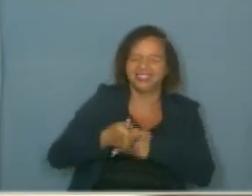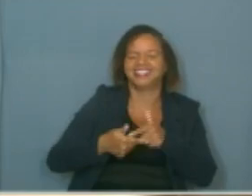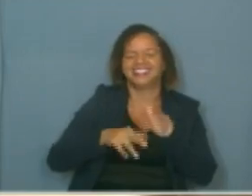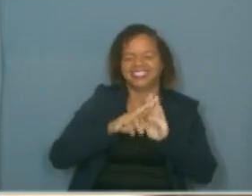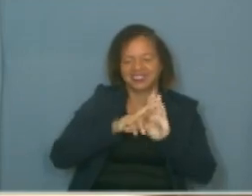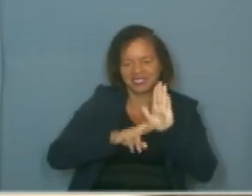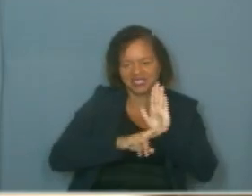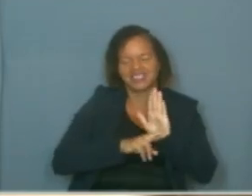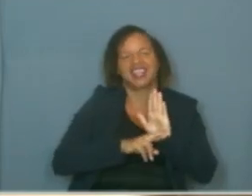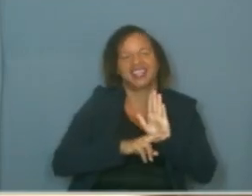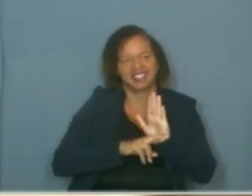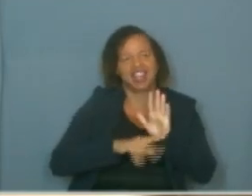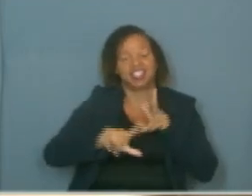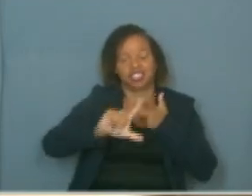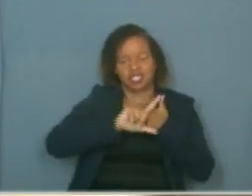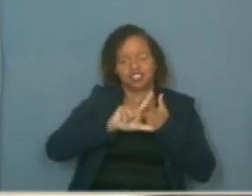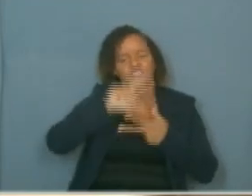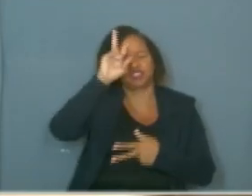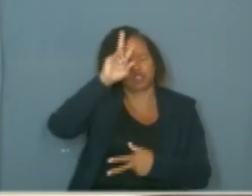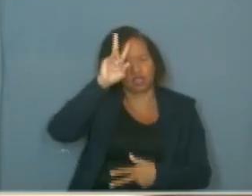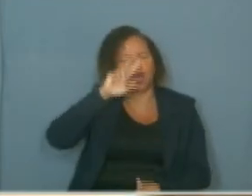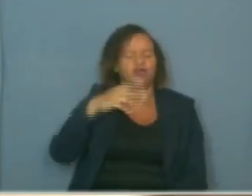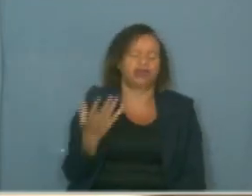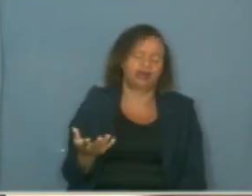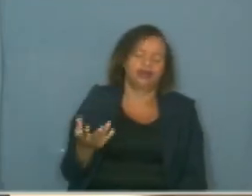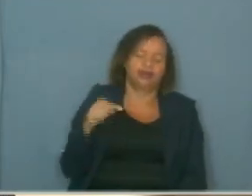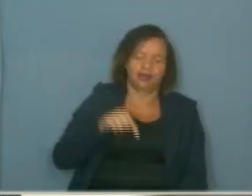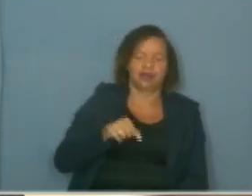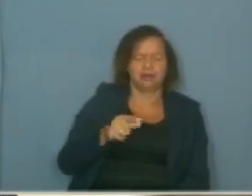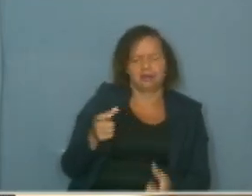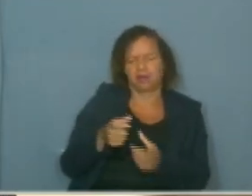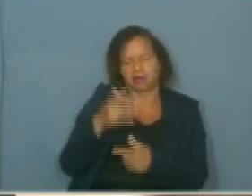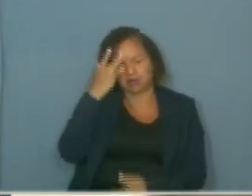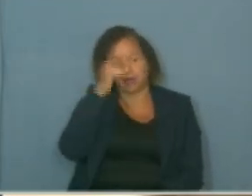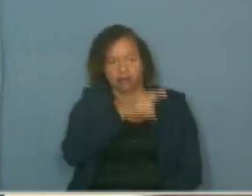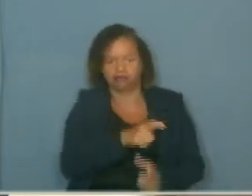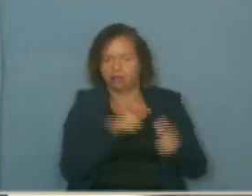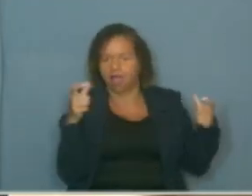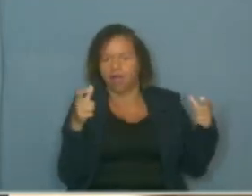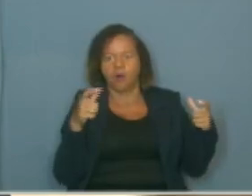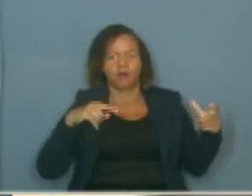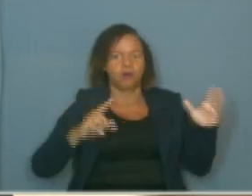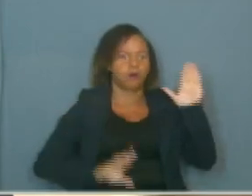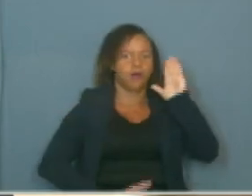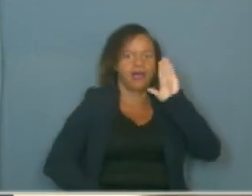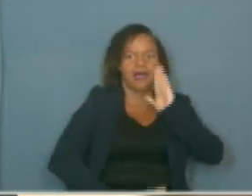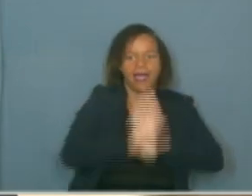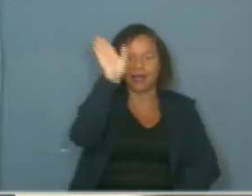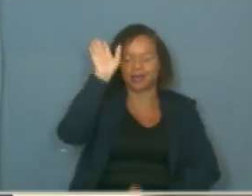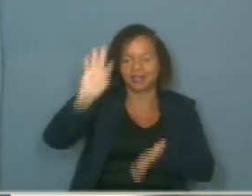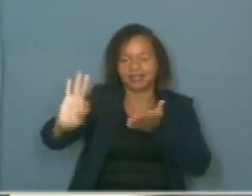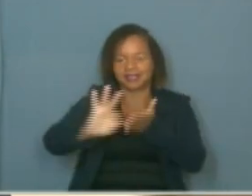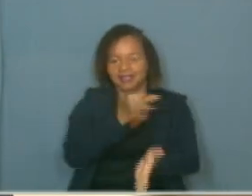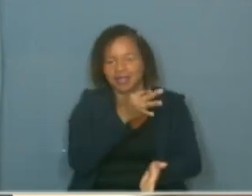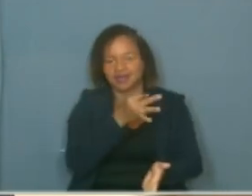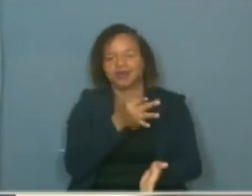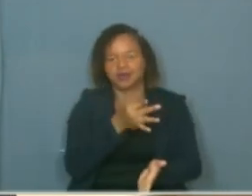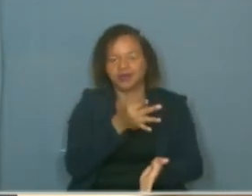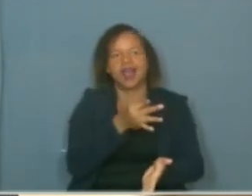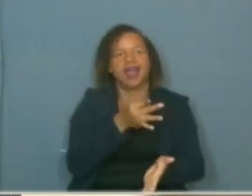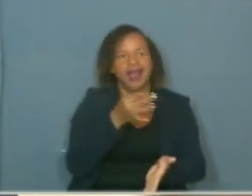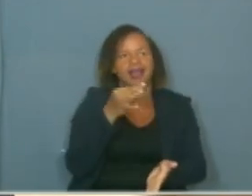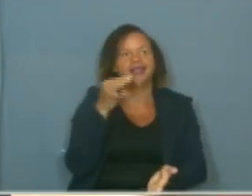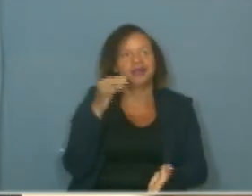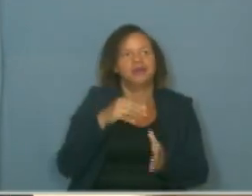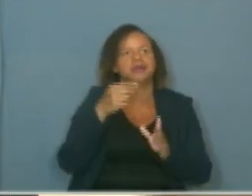legislativos, que conhece a história da Câmara como poucas pessoas, qual teria sido o recorde de assinaturas como autores e